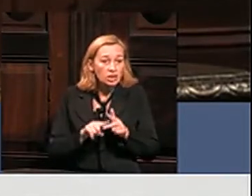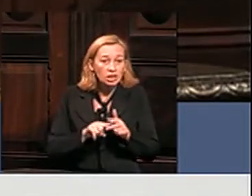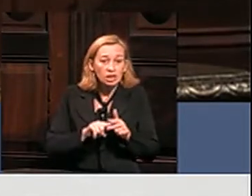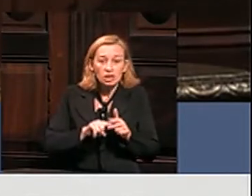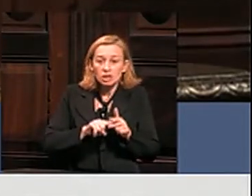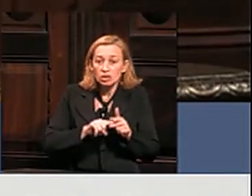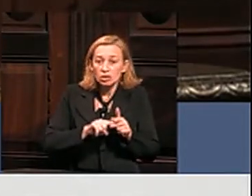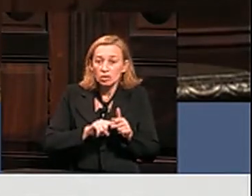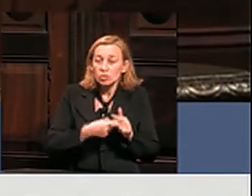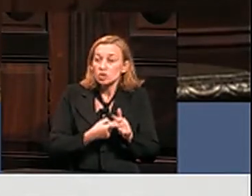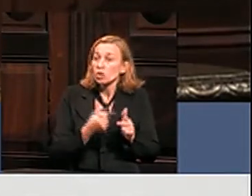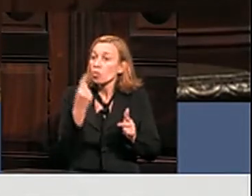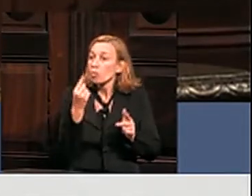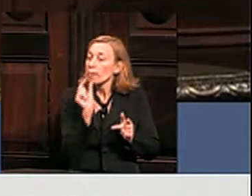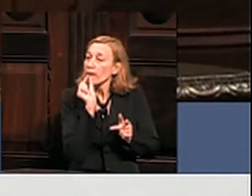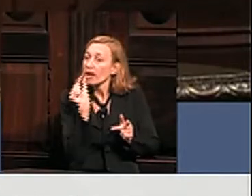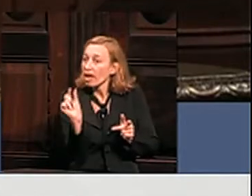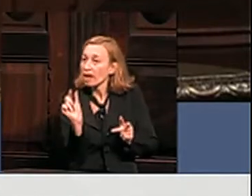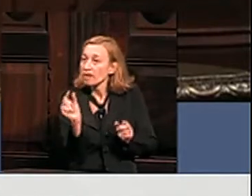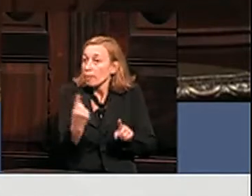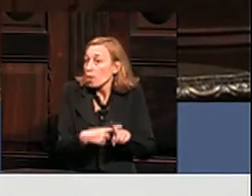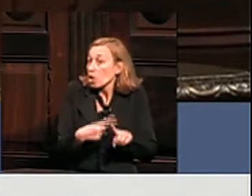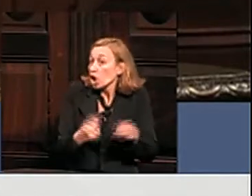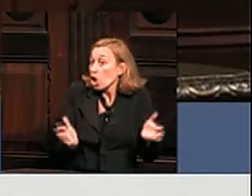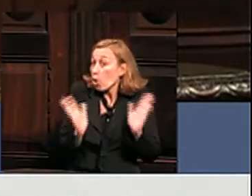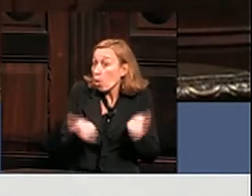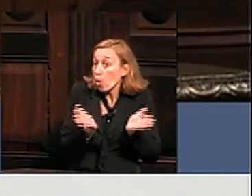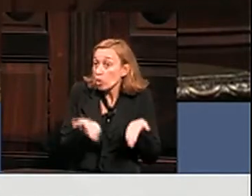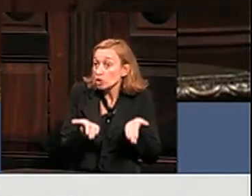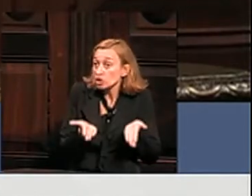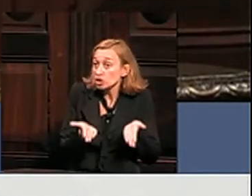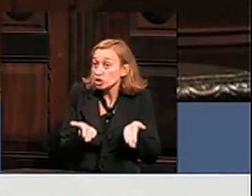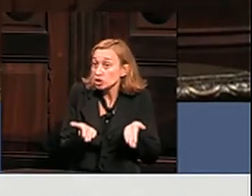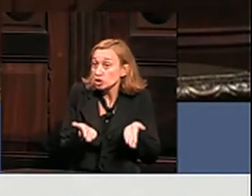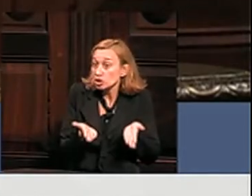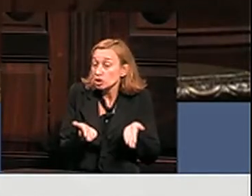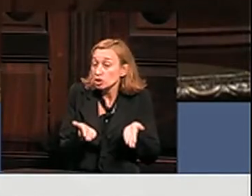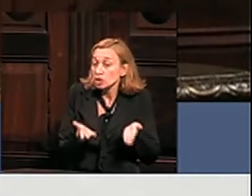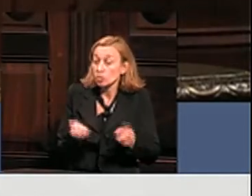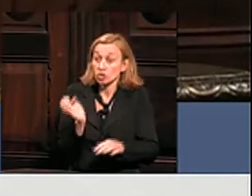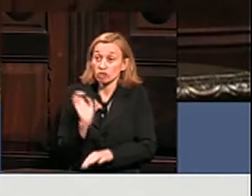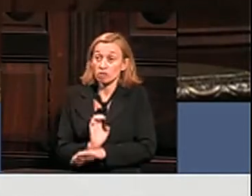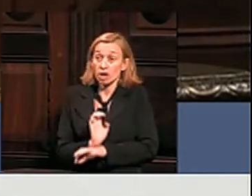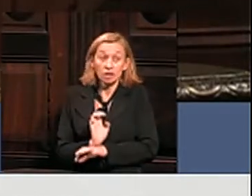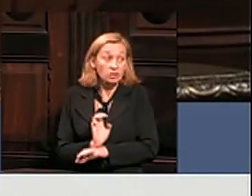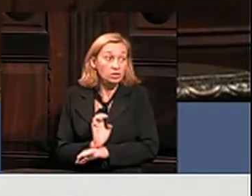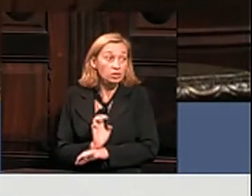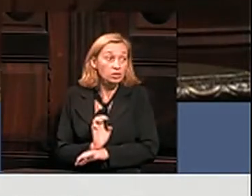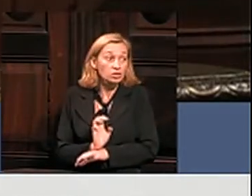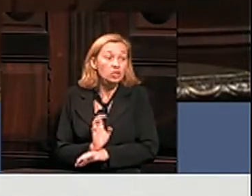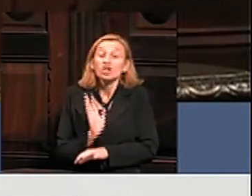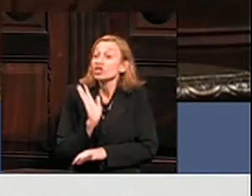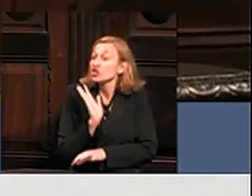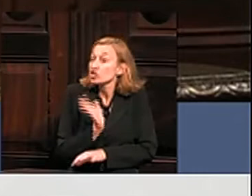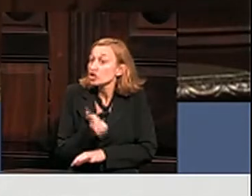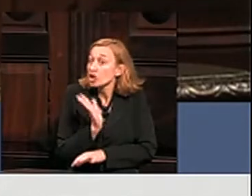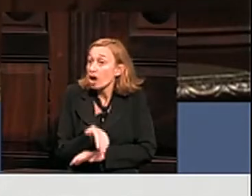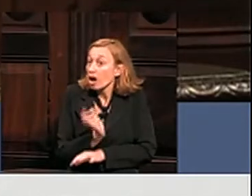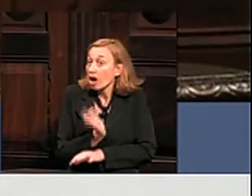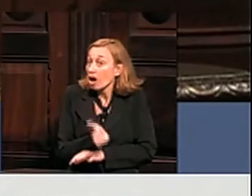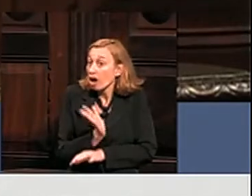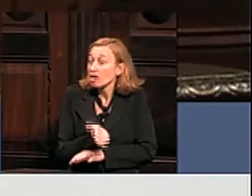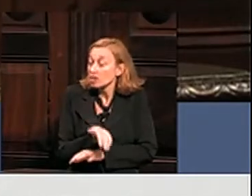palavra. Porque hoje a auditoria do Estado já emite o